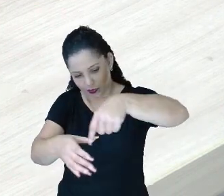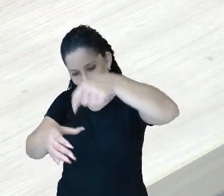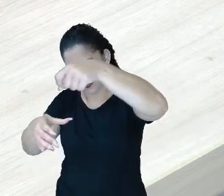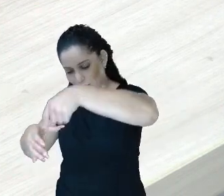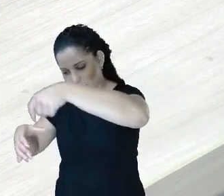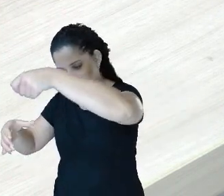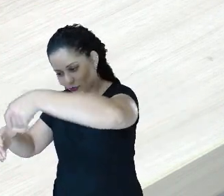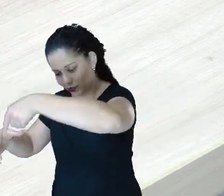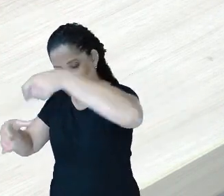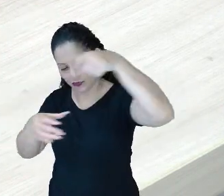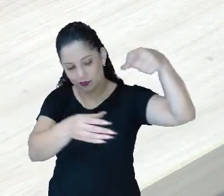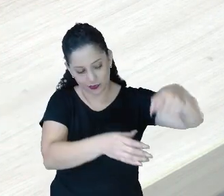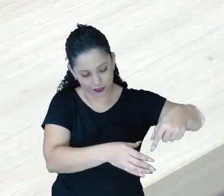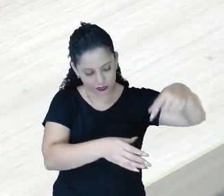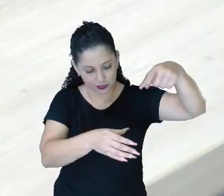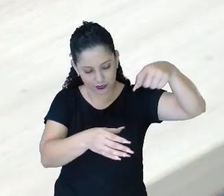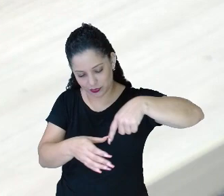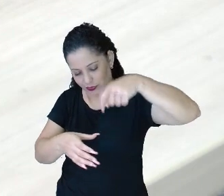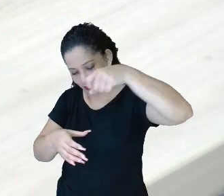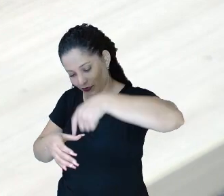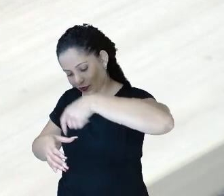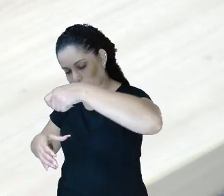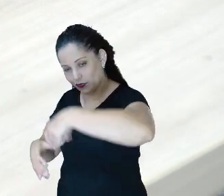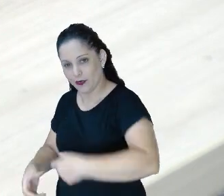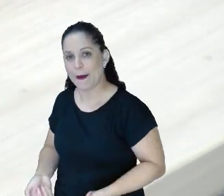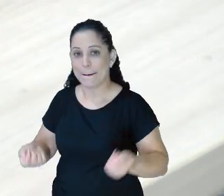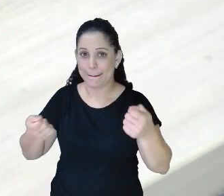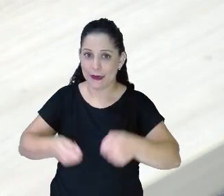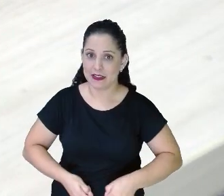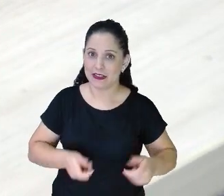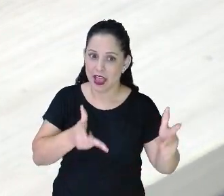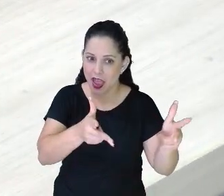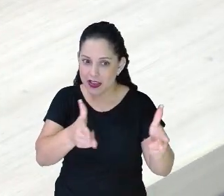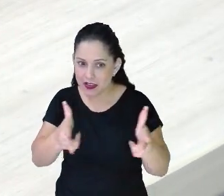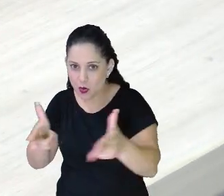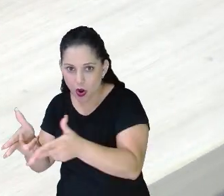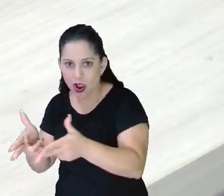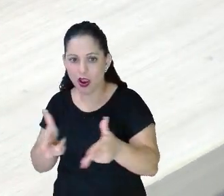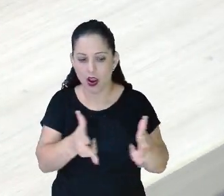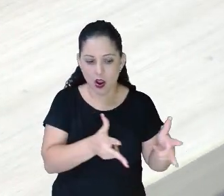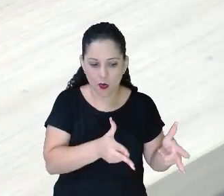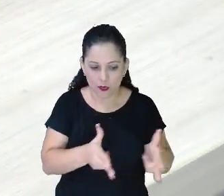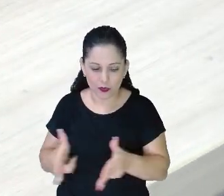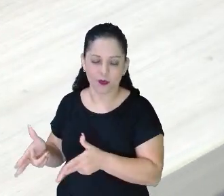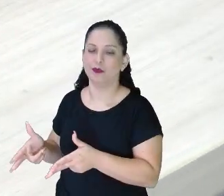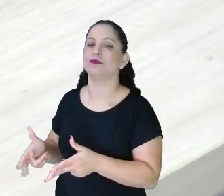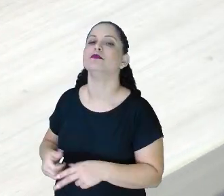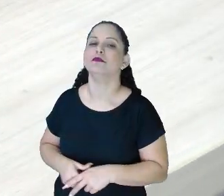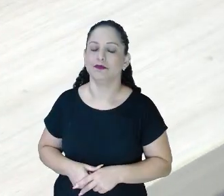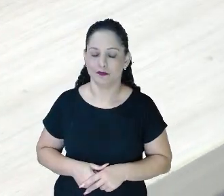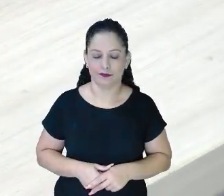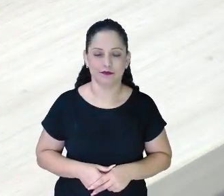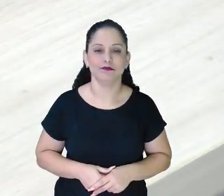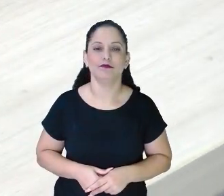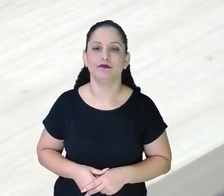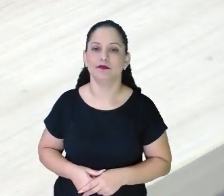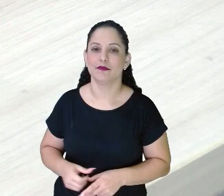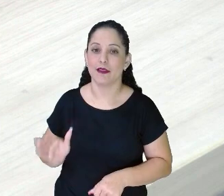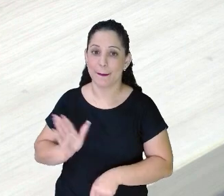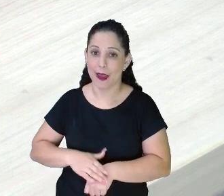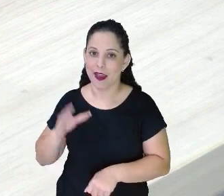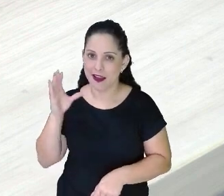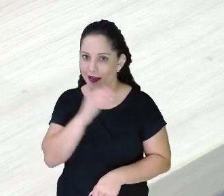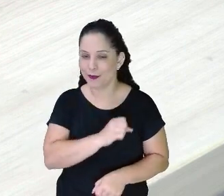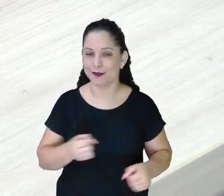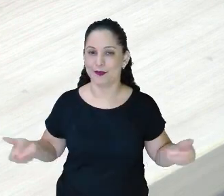Ninguém pode ficar com mais. Todas têm que ficar com a mesma quantidade. Vou fazer de forma mais rápida